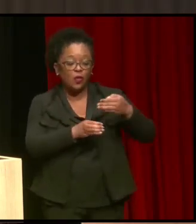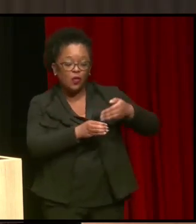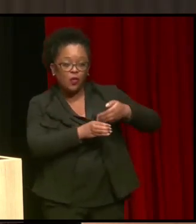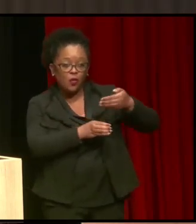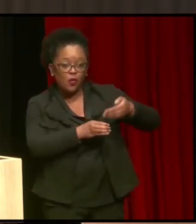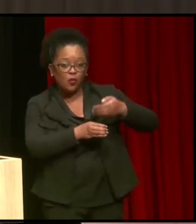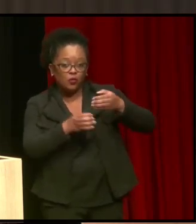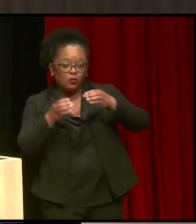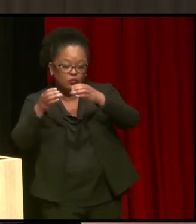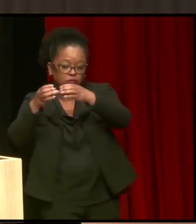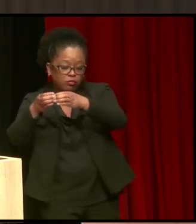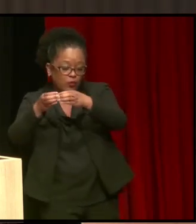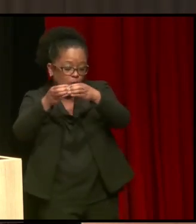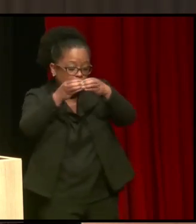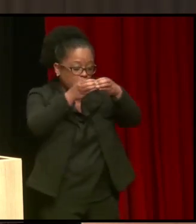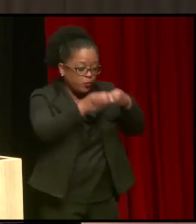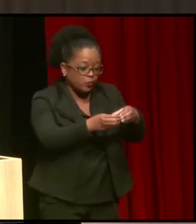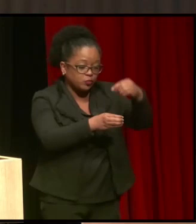veio.